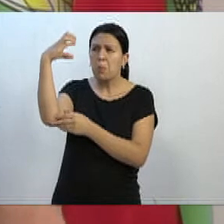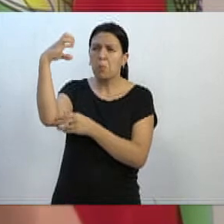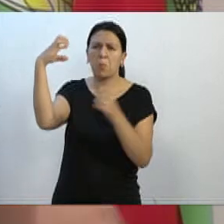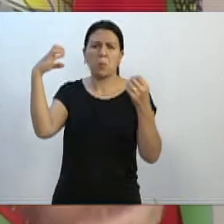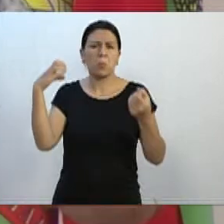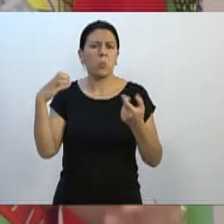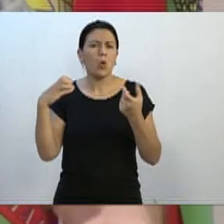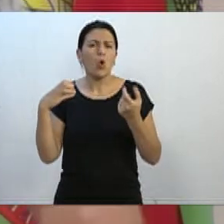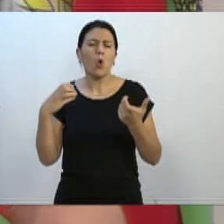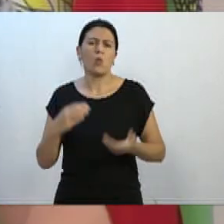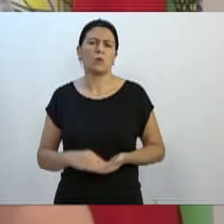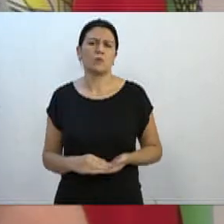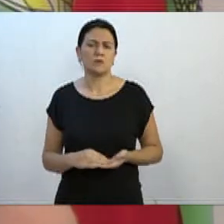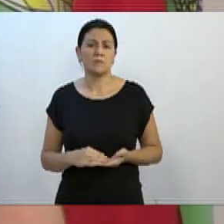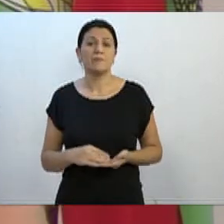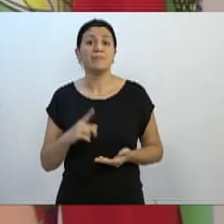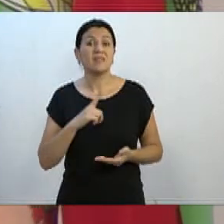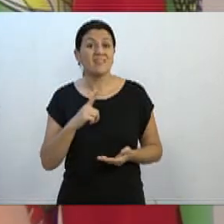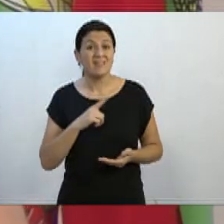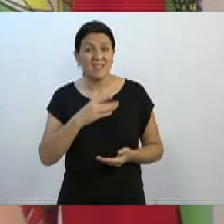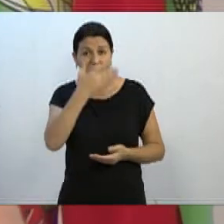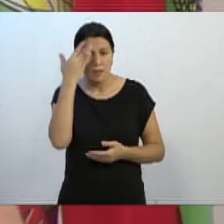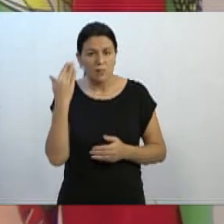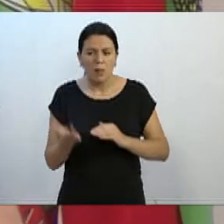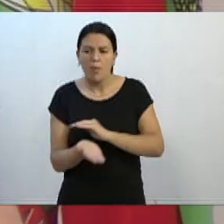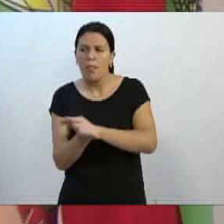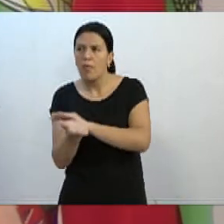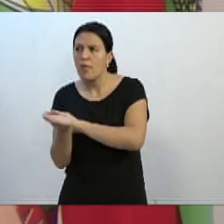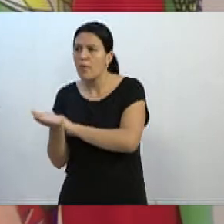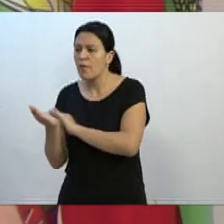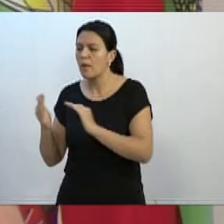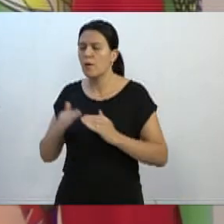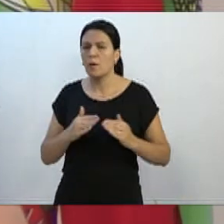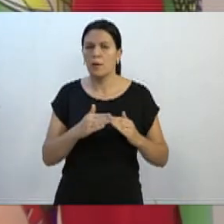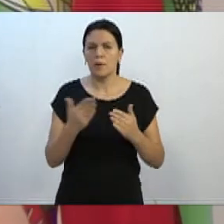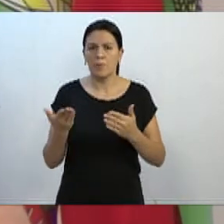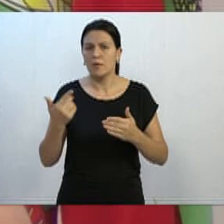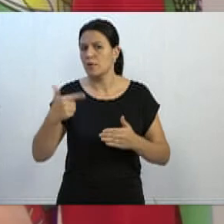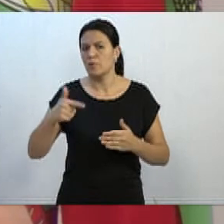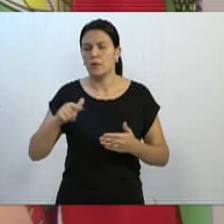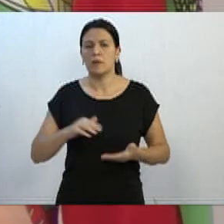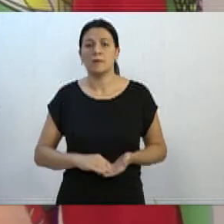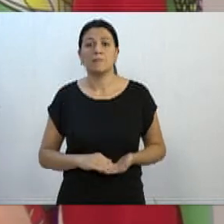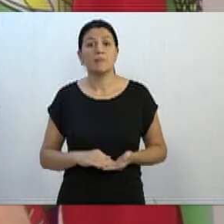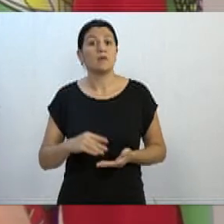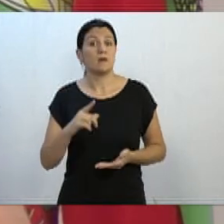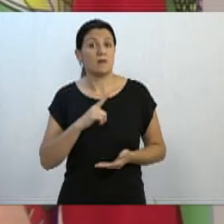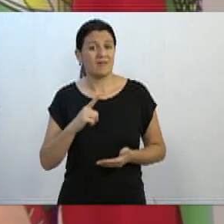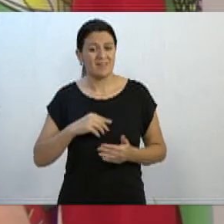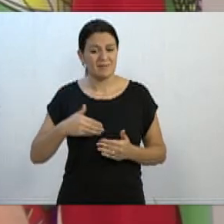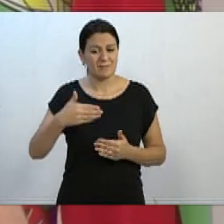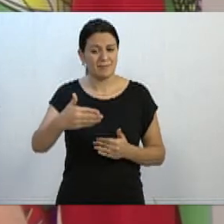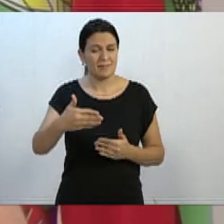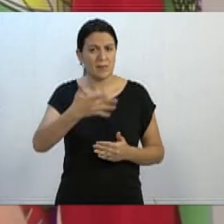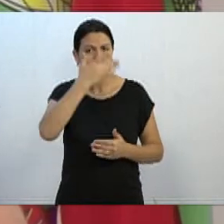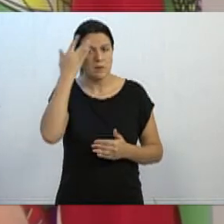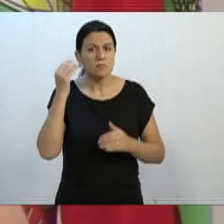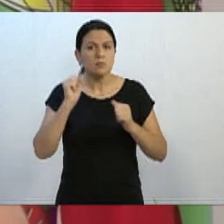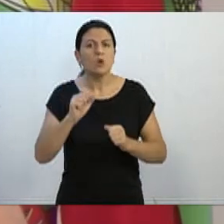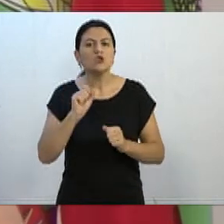a predominância de pessoas moradoras de rua por ali, e em breve a gente vai começar a ter mais pessoas sendo atacadas, abordadas, porque ali é fácil